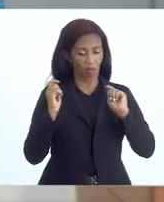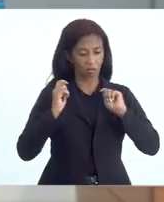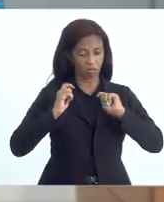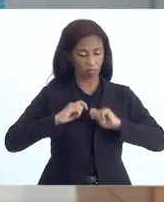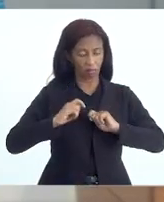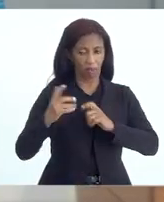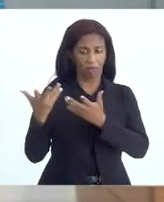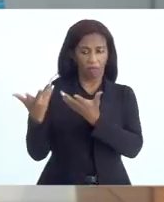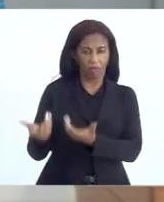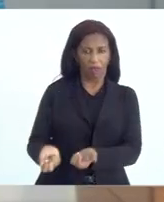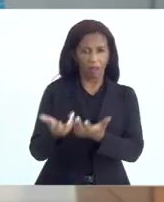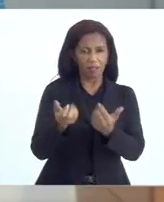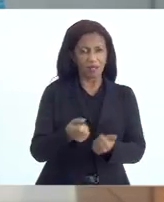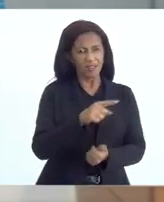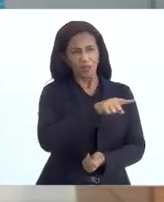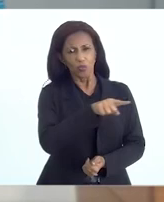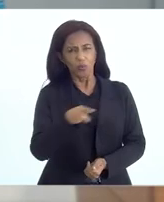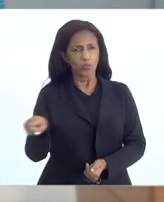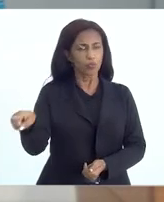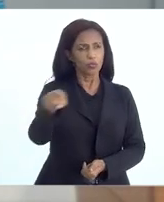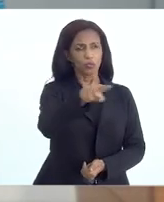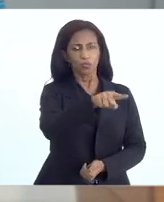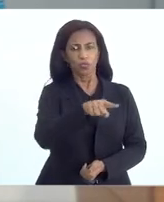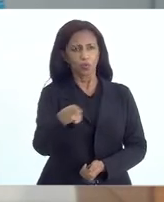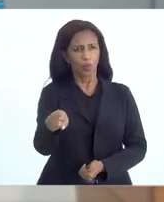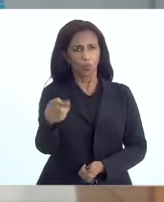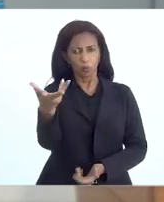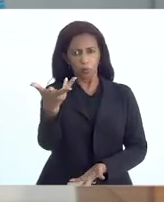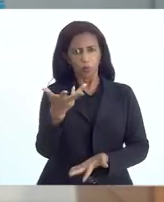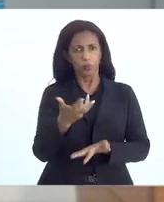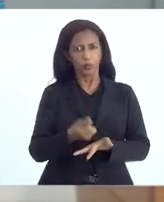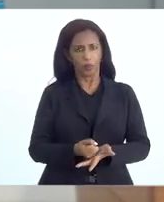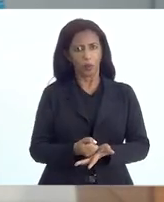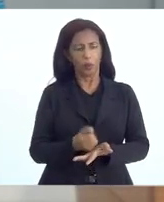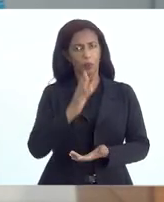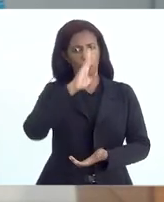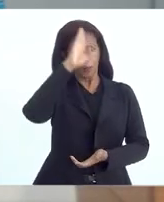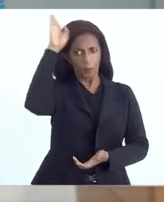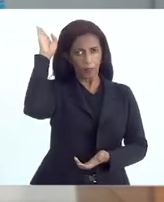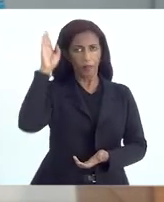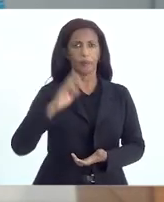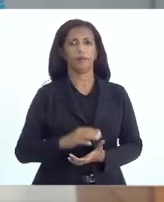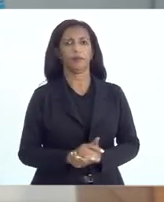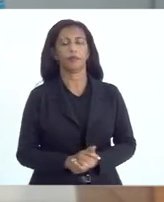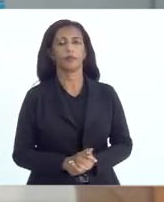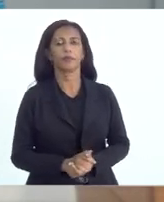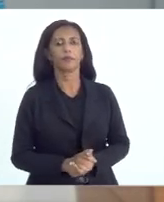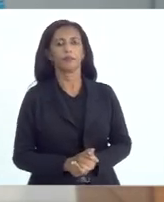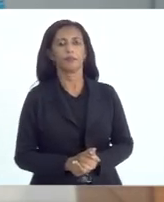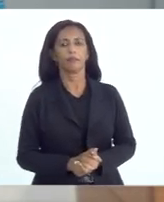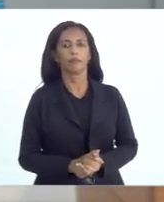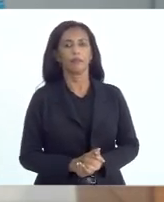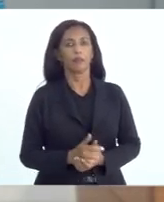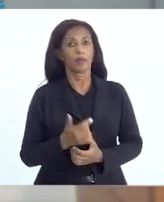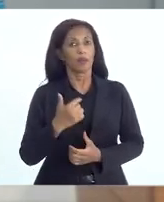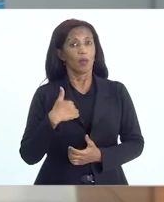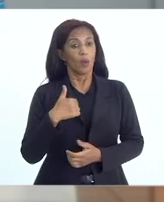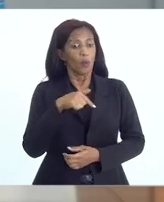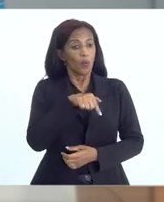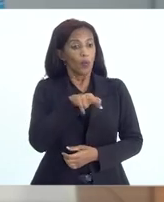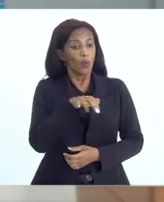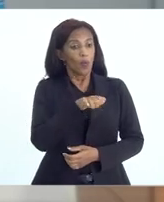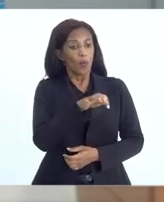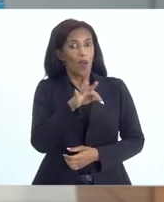admitir todos os todos vocês que estão nessa situação para o corpo de bombeiros e para Corporação